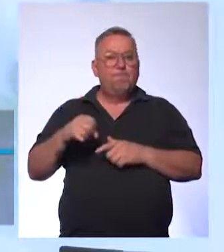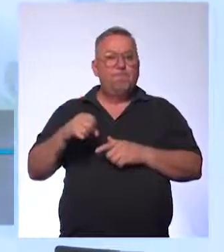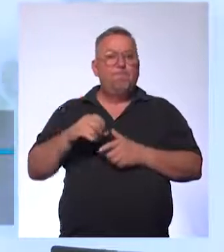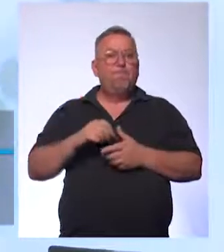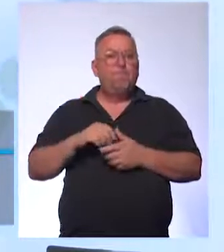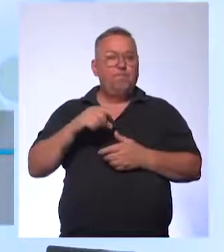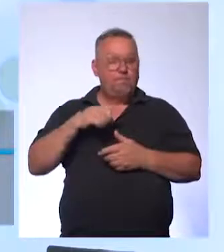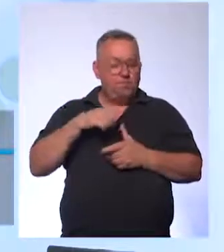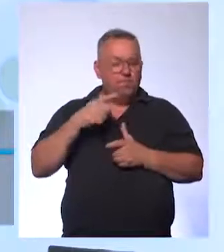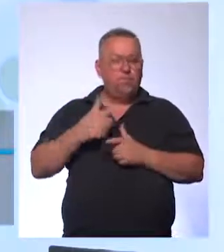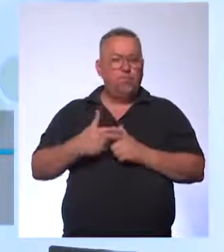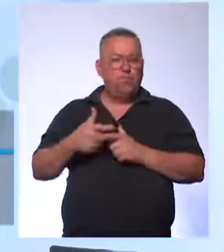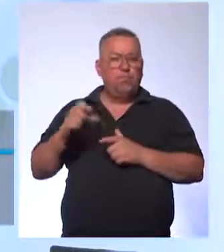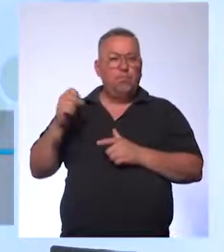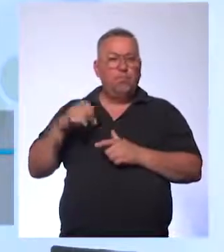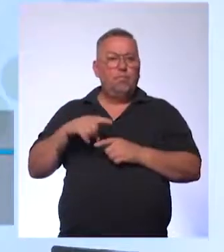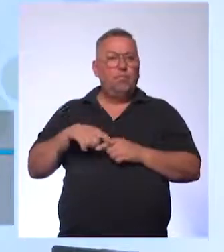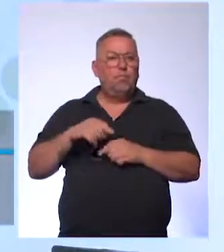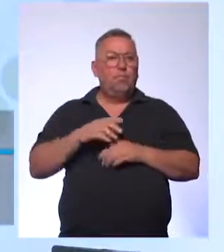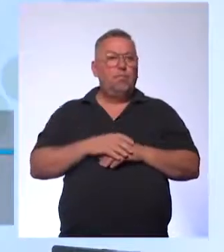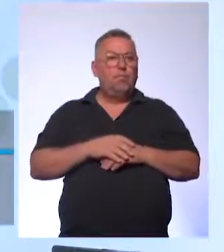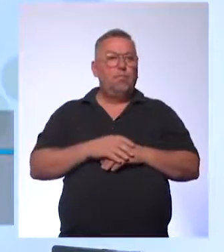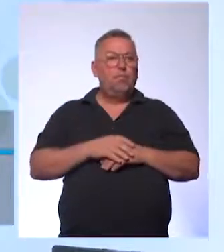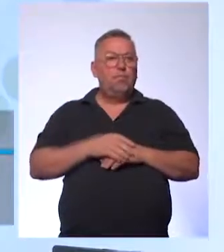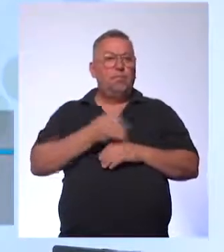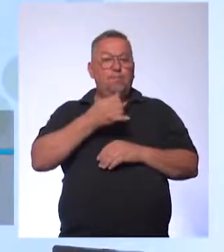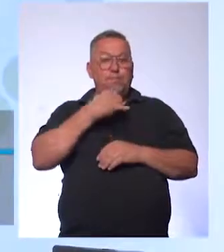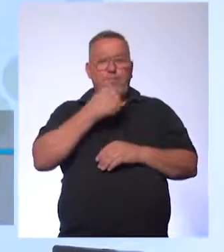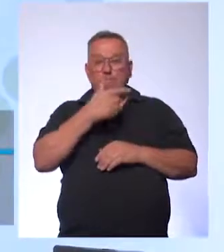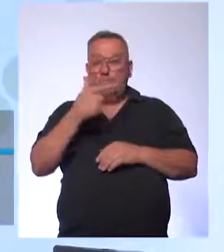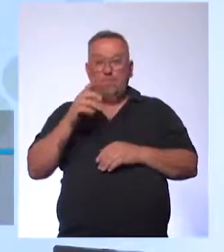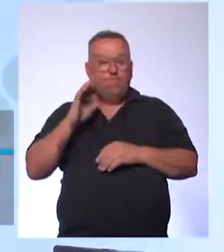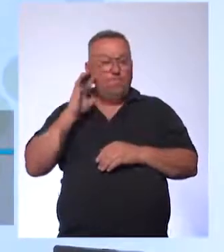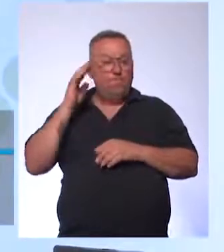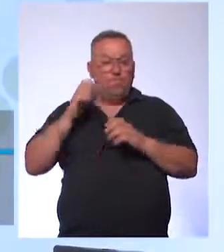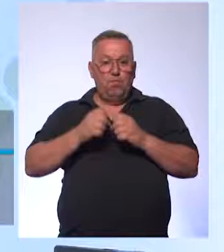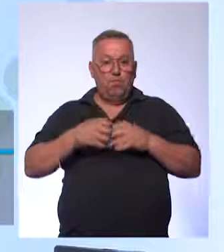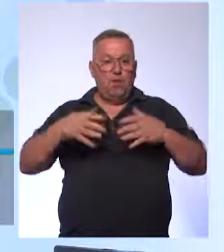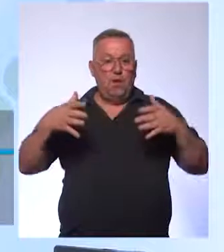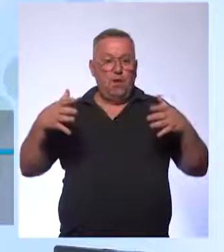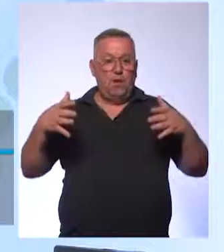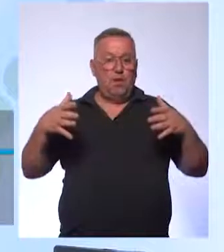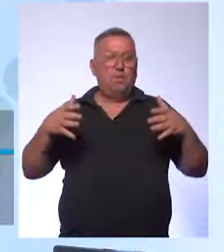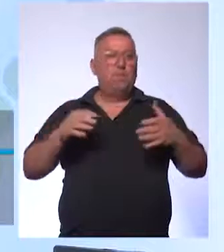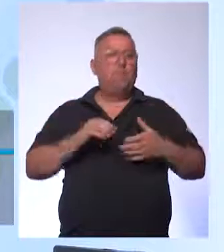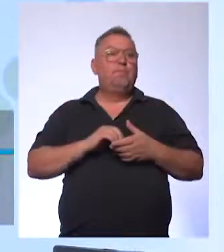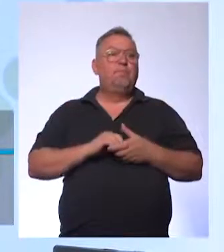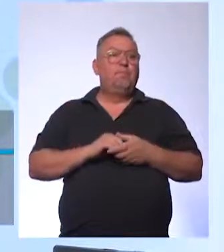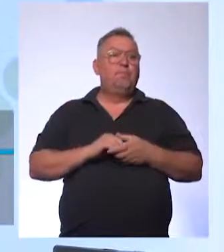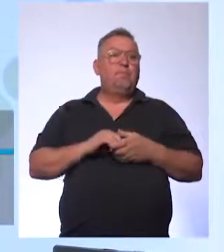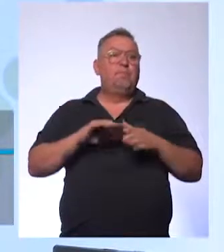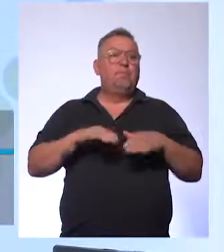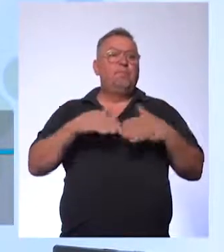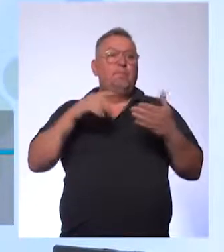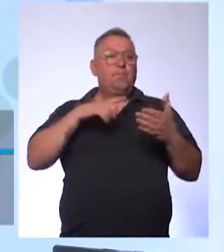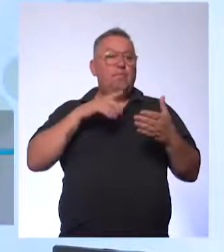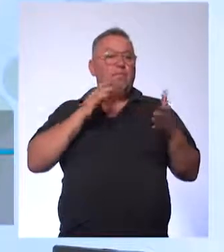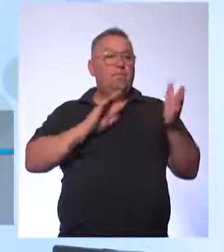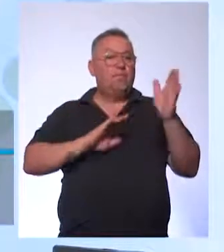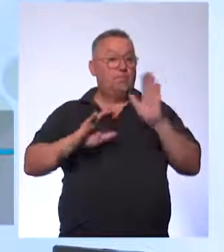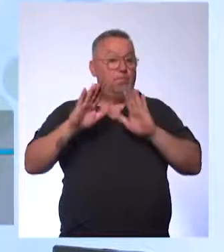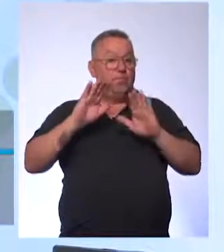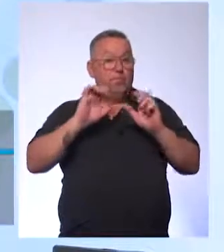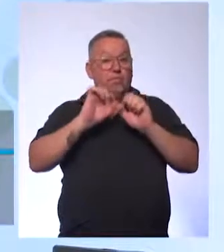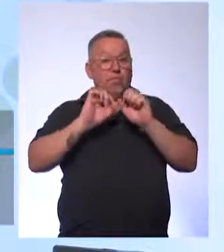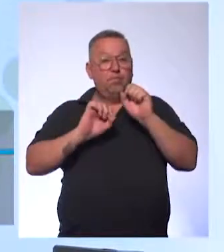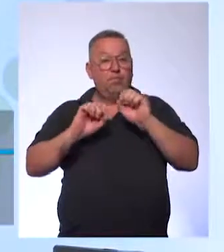nisso, tem impacto também. Gente, infelizmente, não tem solução milagrosa quando se fala de energia. Tá? Então a gente tem até que tomar cuidado quando a gente